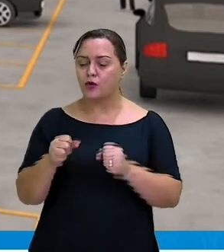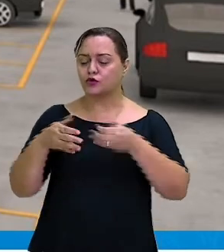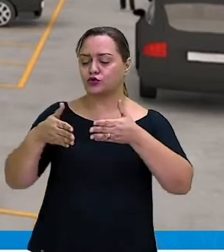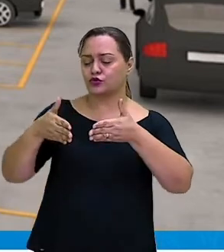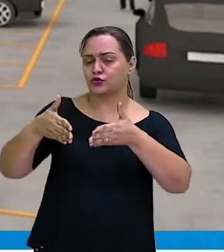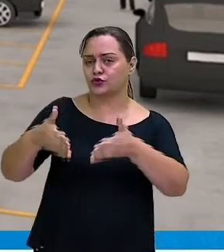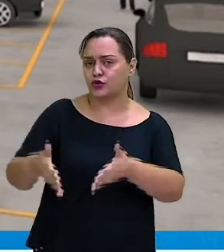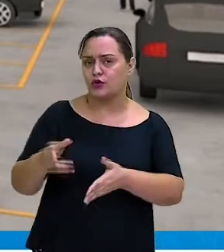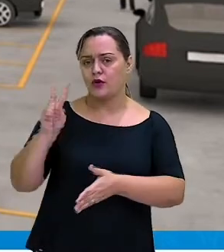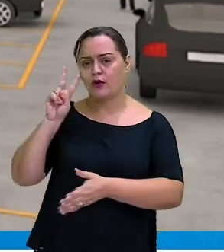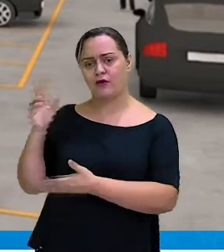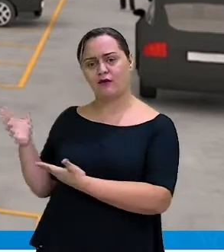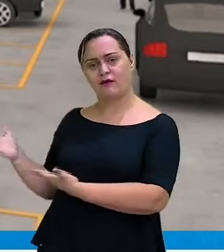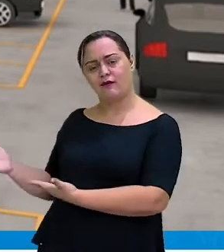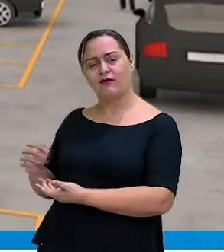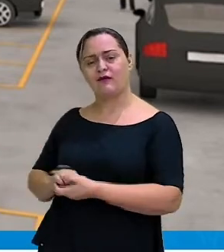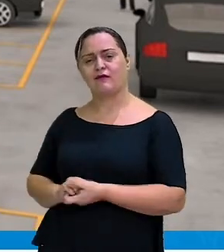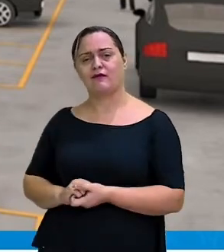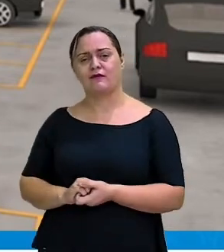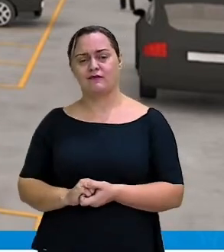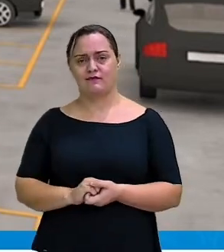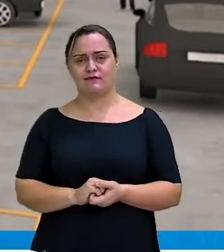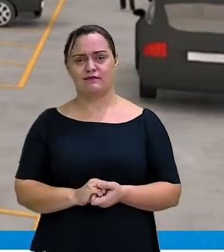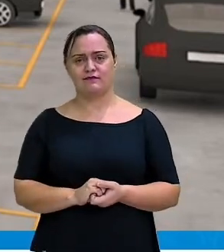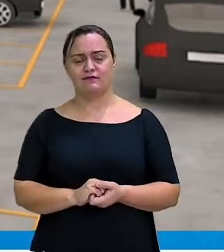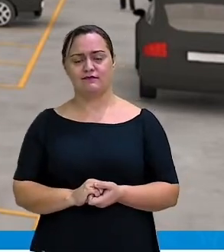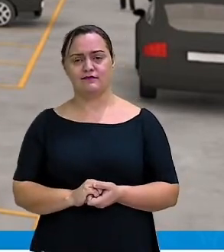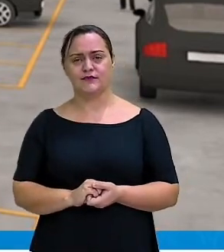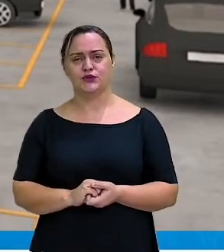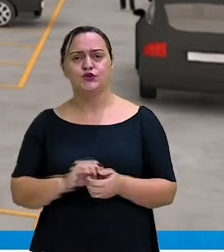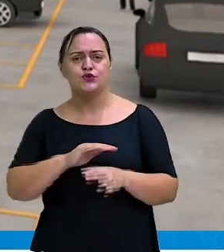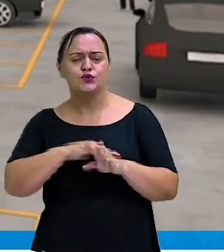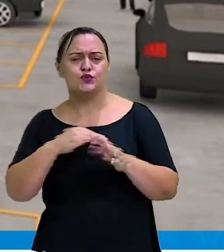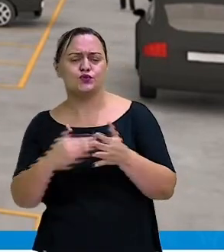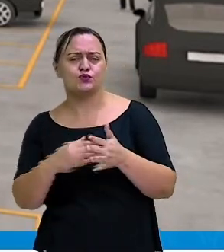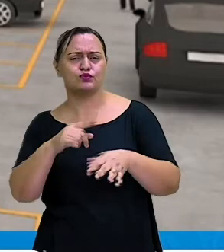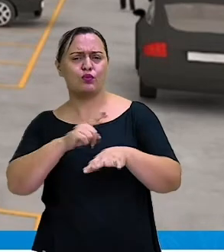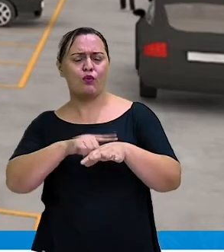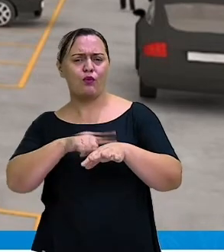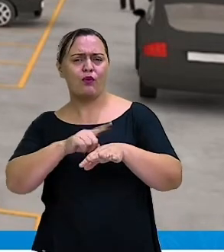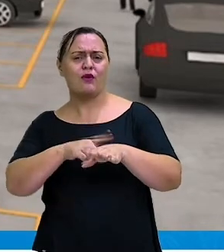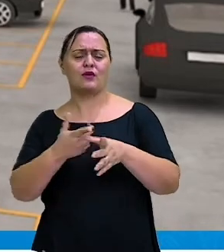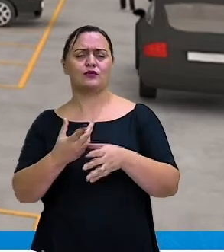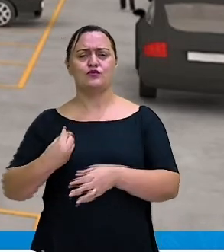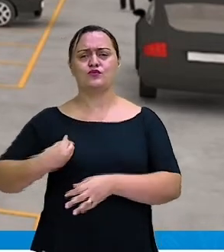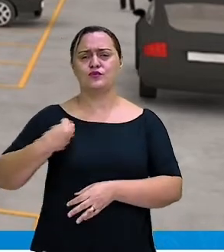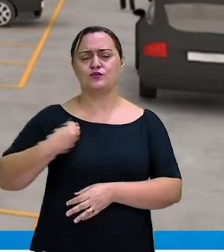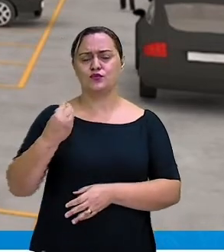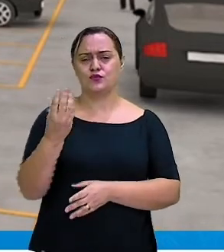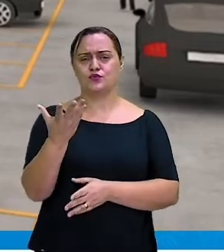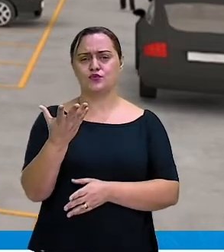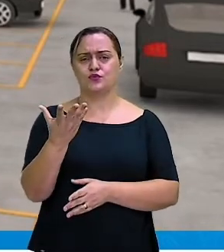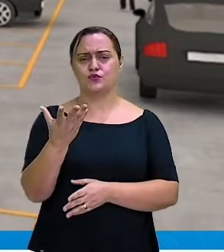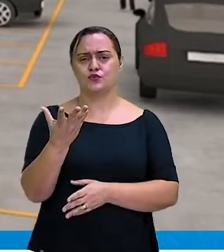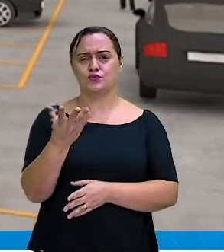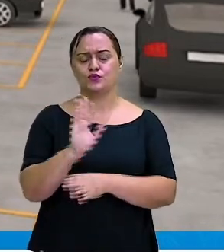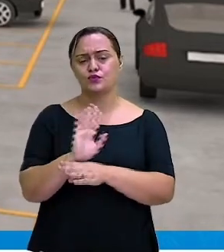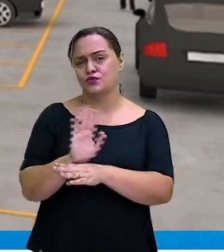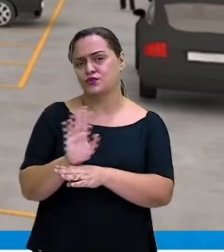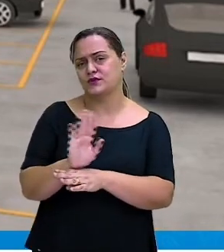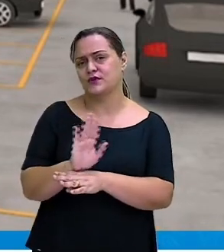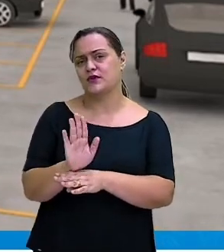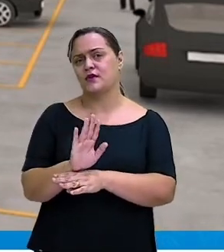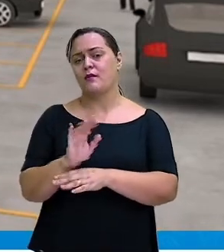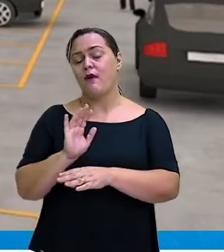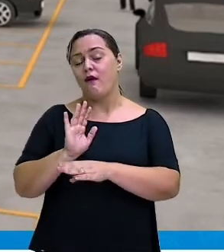algum. Durante o horário de funcionamento do cinema, o carro elétrico é uma das soluções para diminuir